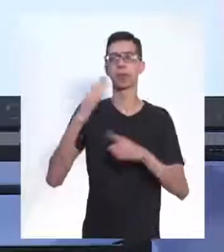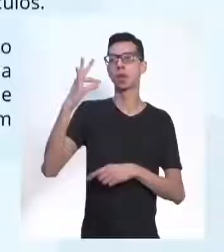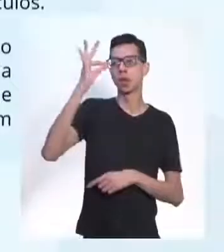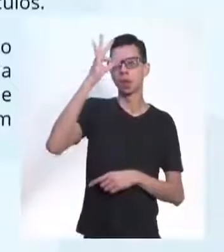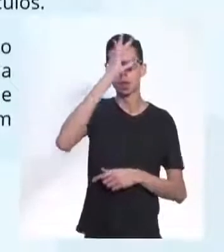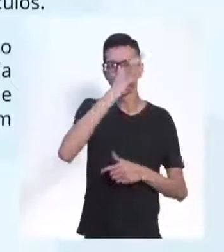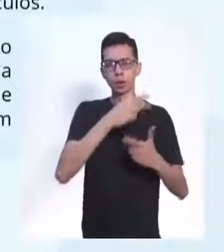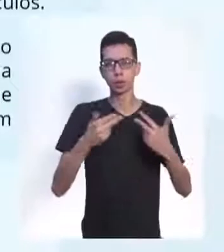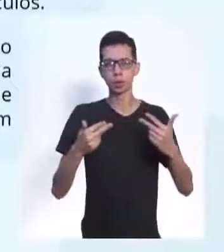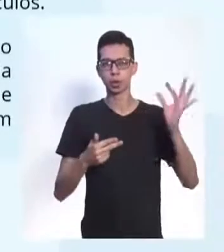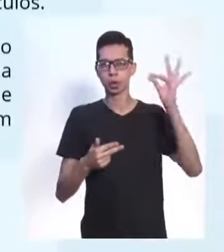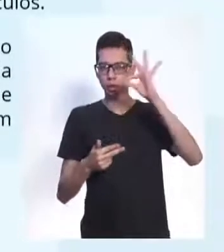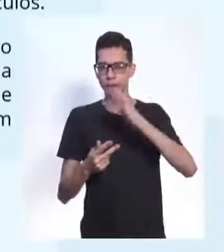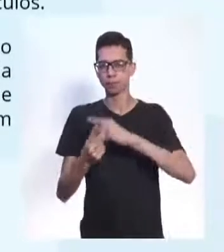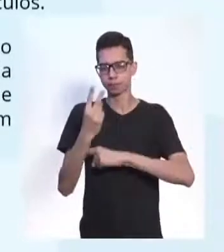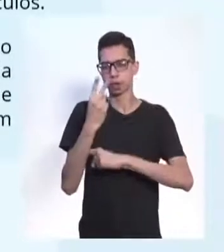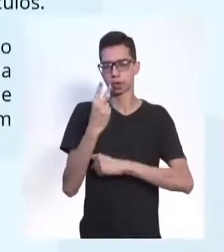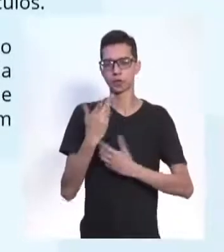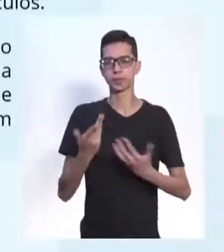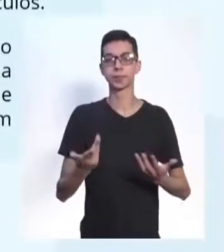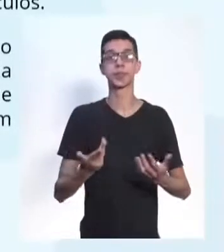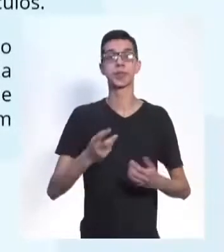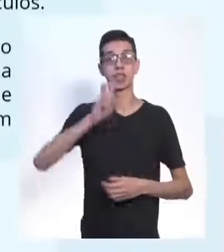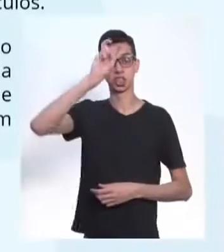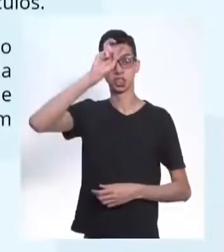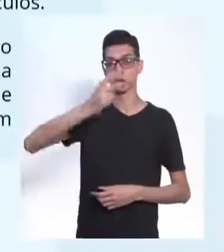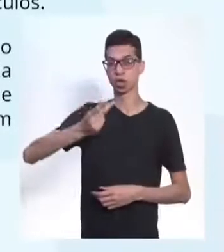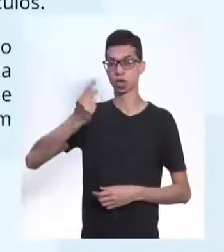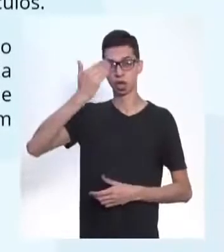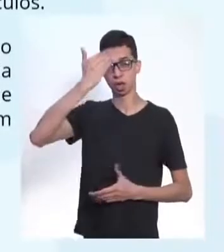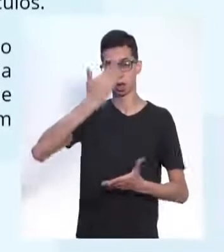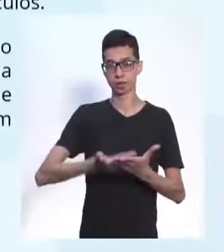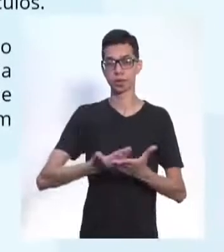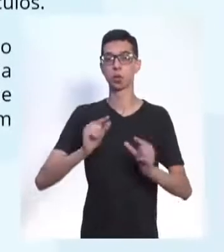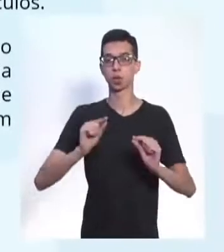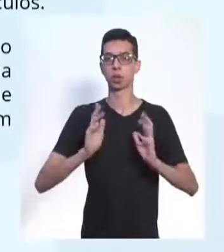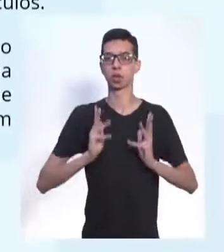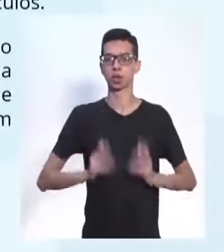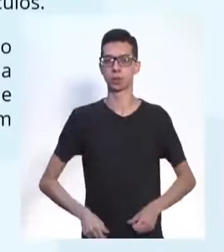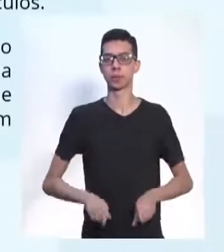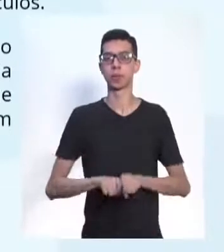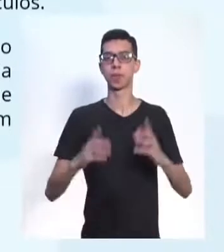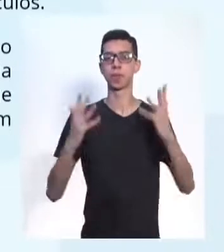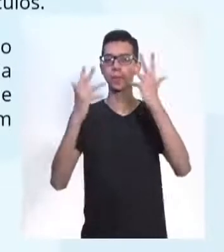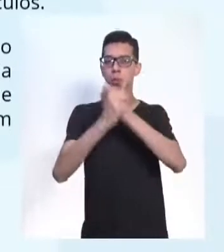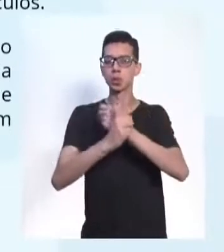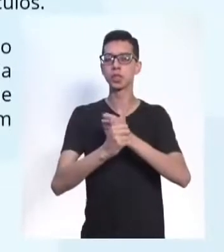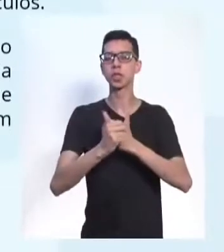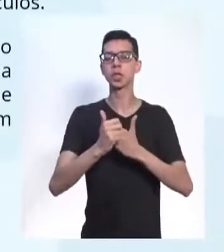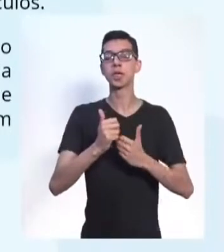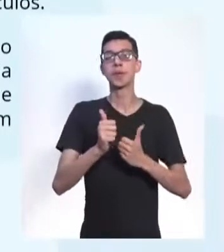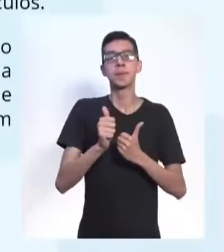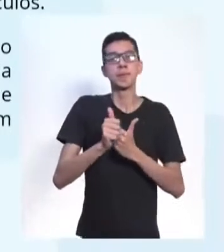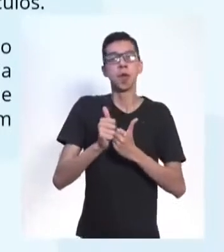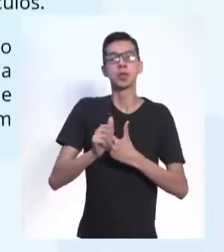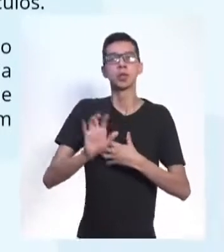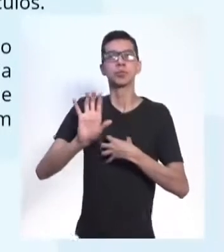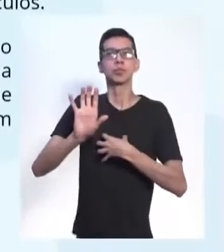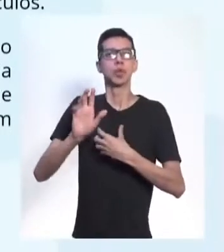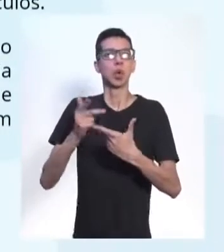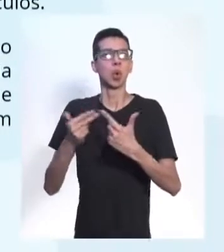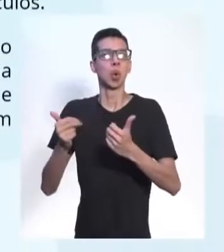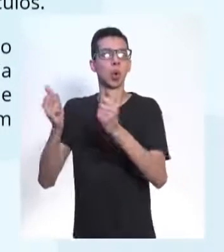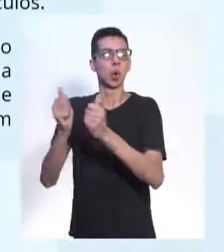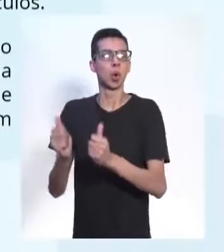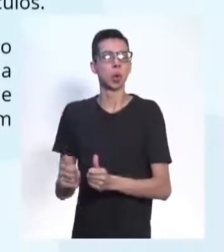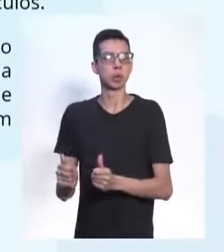acreditava-se que a higiene e a beleza estavam próximas à divindade. Eu acredito até hoje nisso, né? Cuidar da gente, a beleza